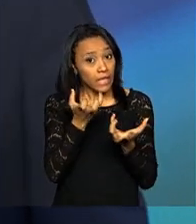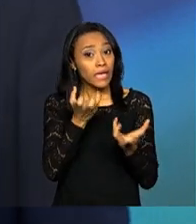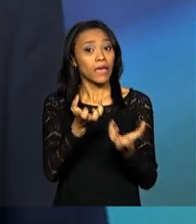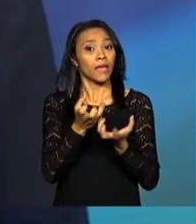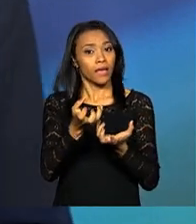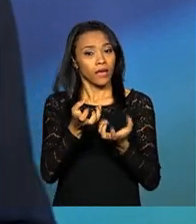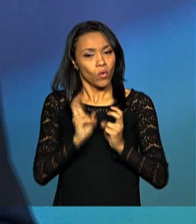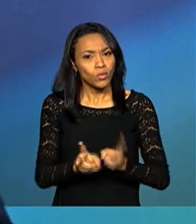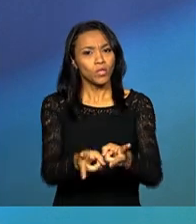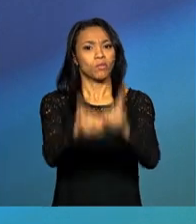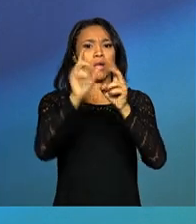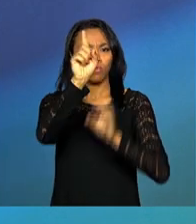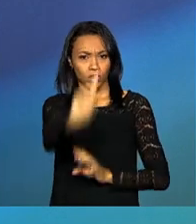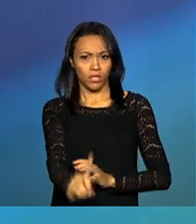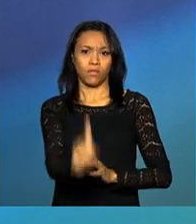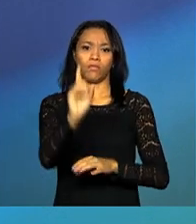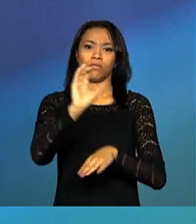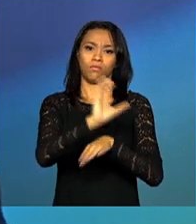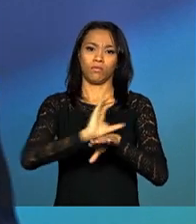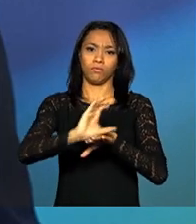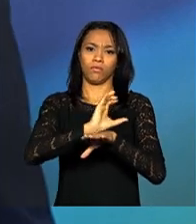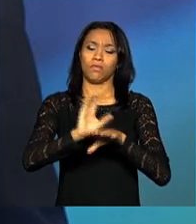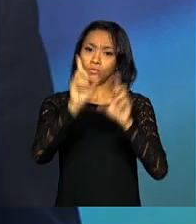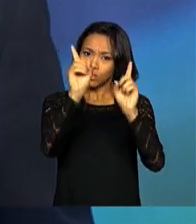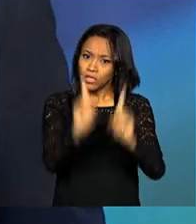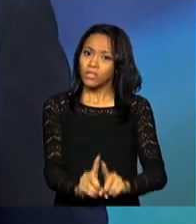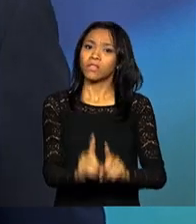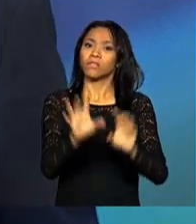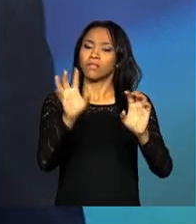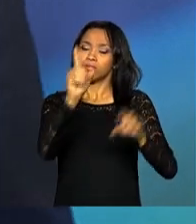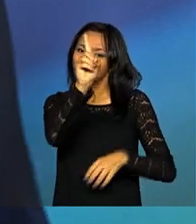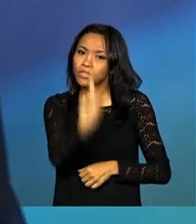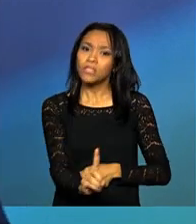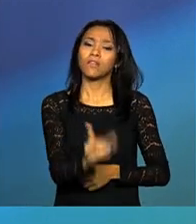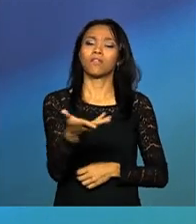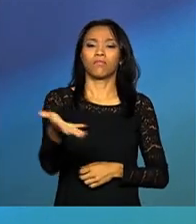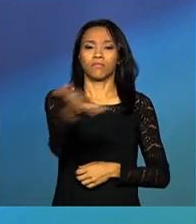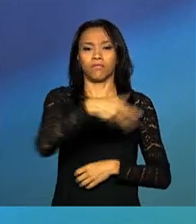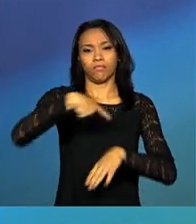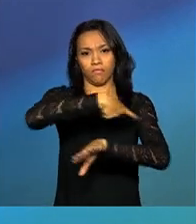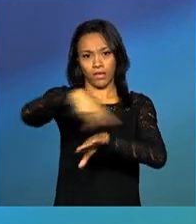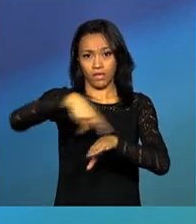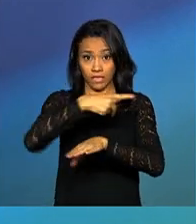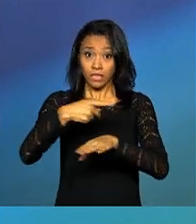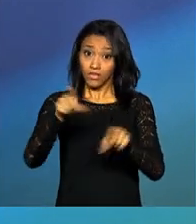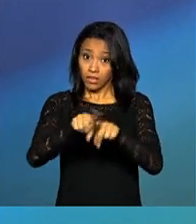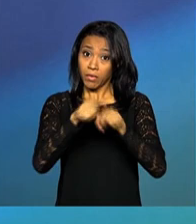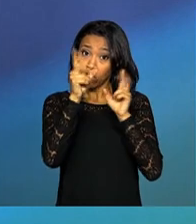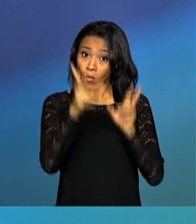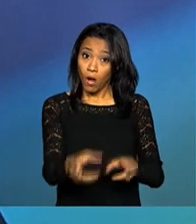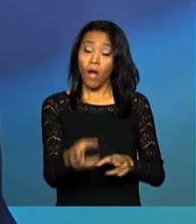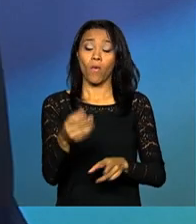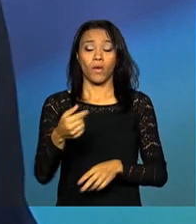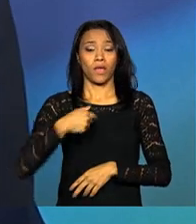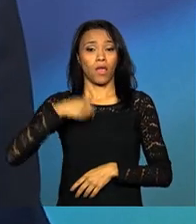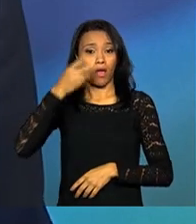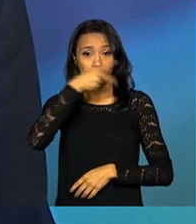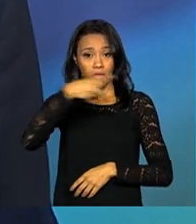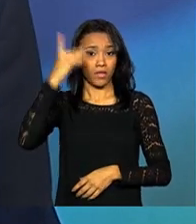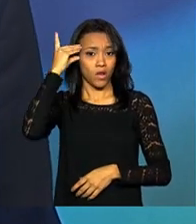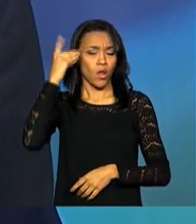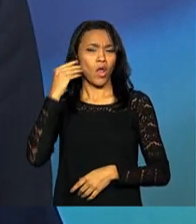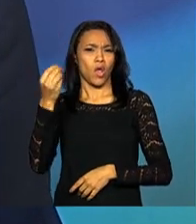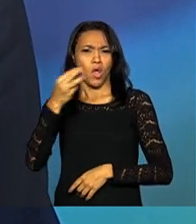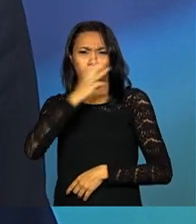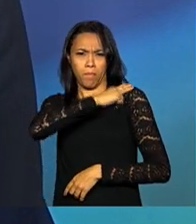Direito no Brasil. Ela lutará com a mesma abdegação que ela lutou e coragem que ela lutou contra a ditadura, para que mais uma vez o